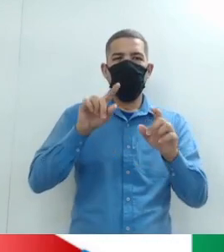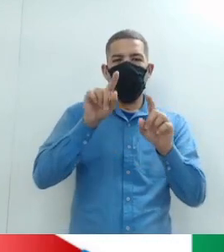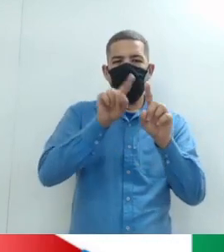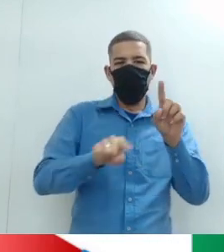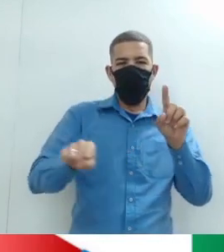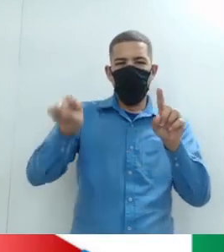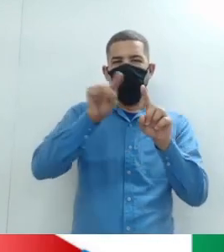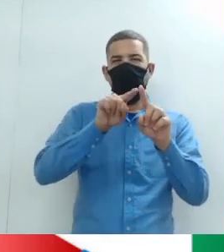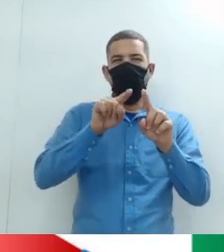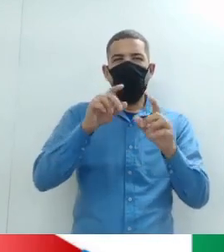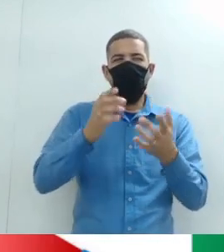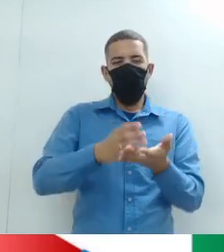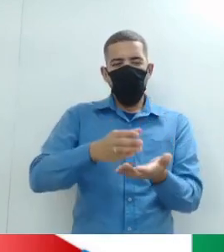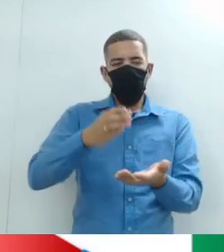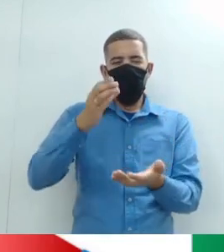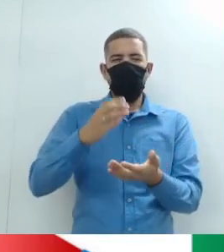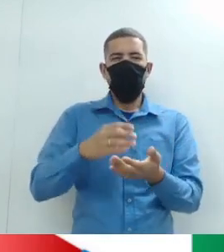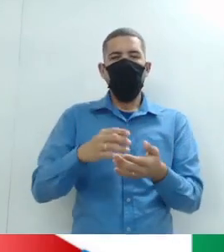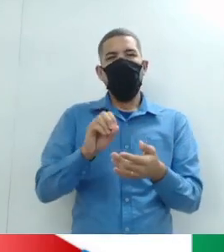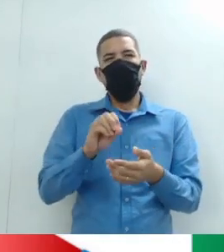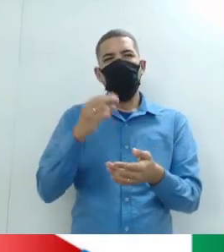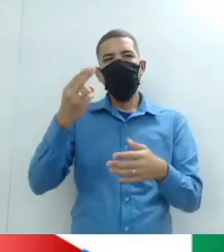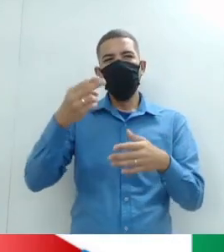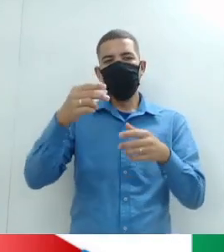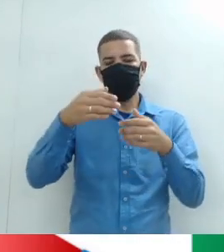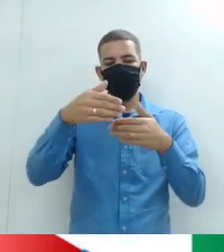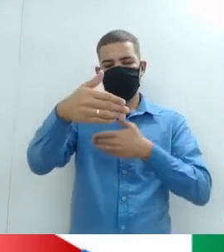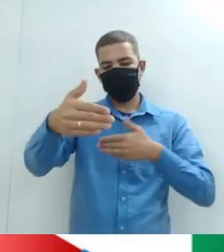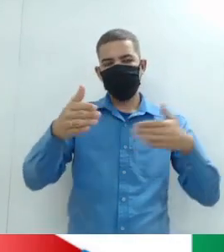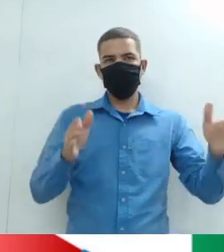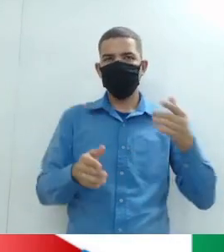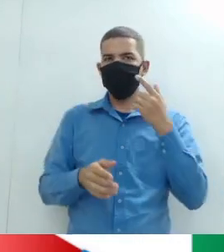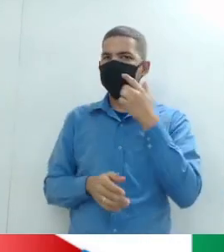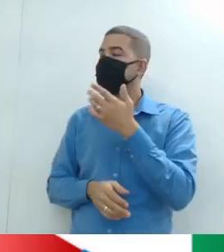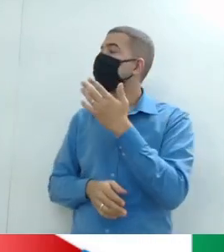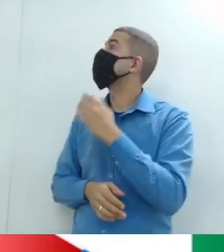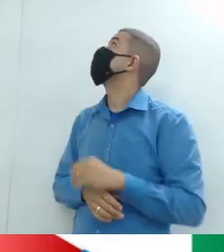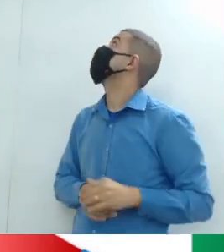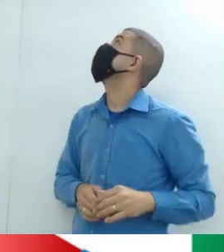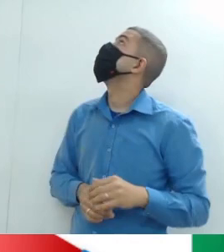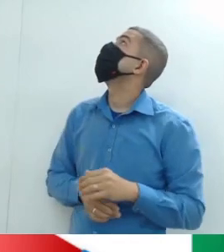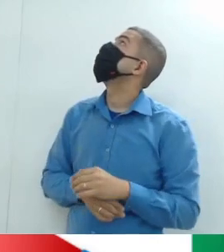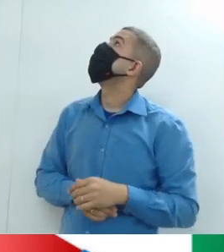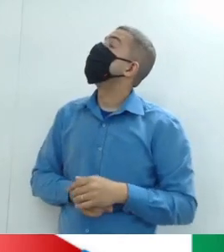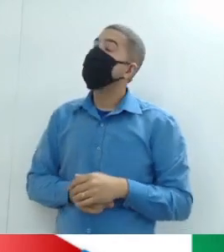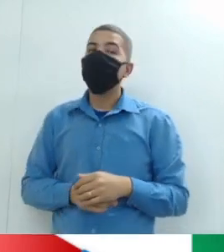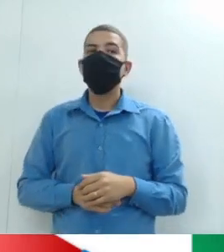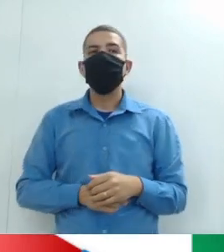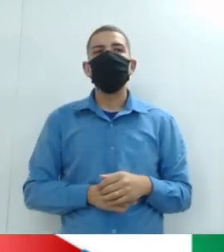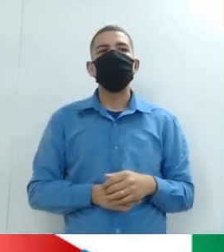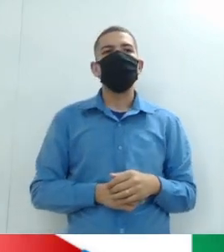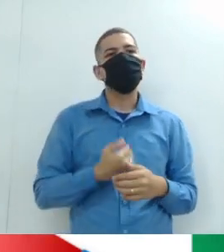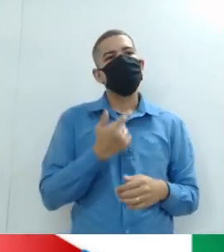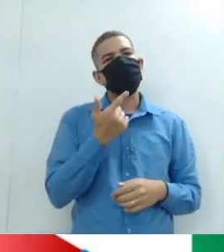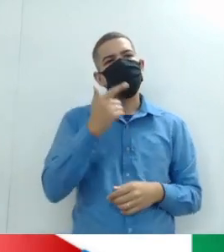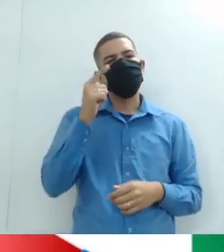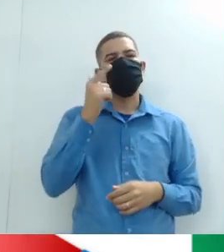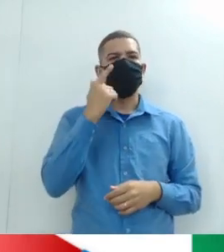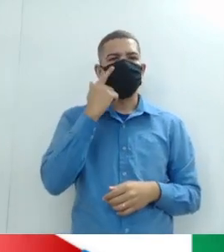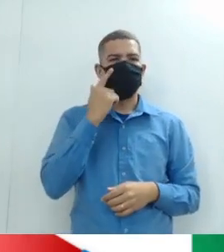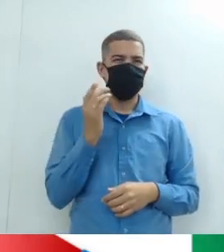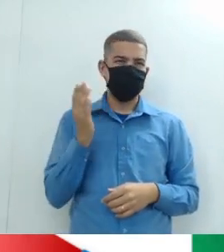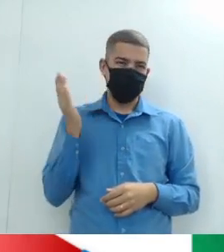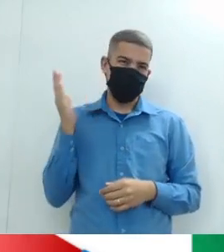muito bem eles, tá? Ou na forma de paralelepípedo, como vocês viram ali no tamanho menor. Mas tem outras coisas,